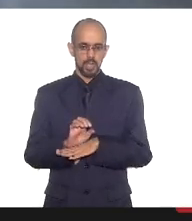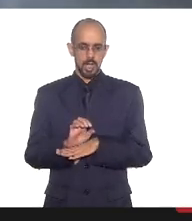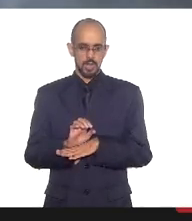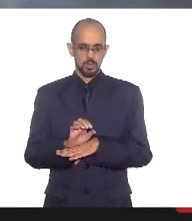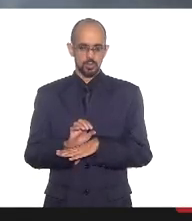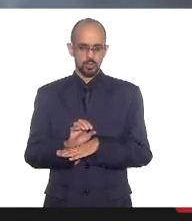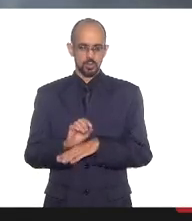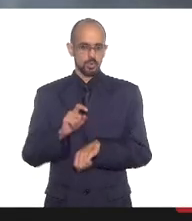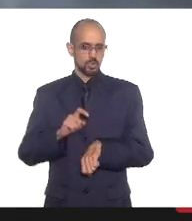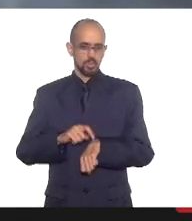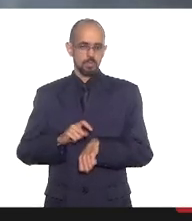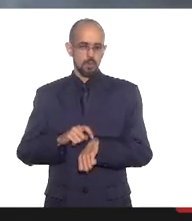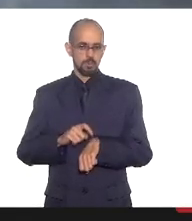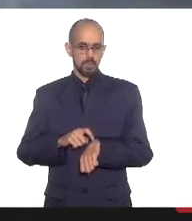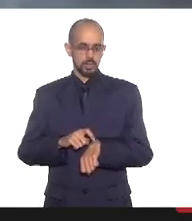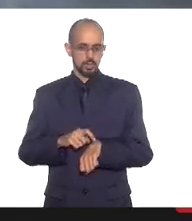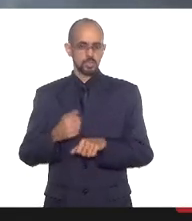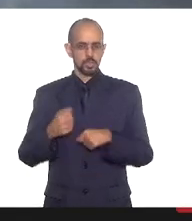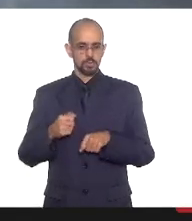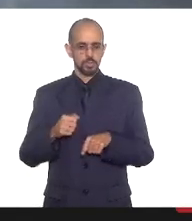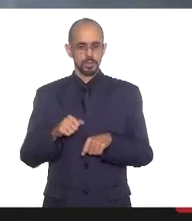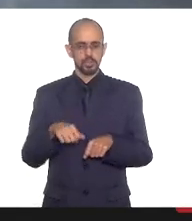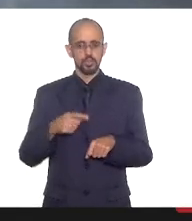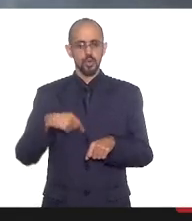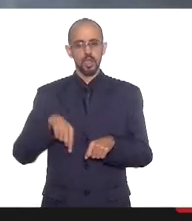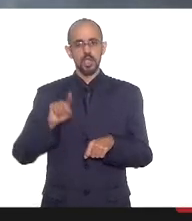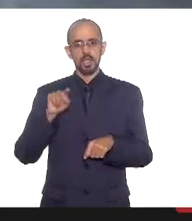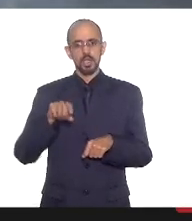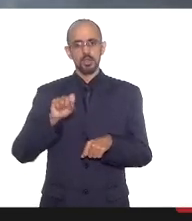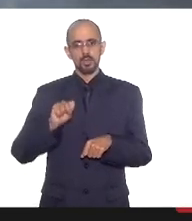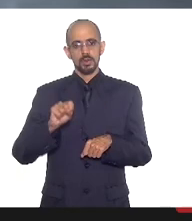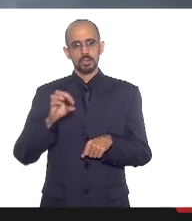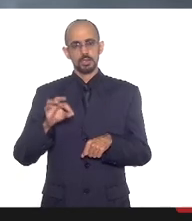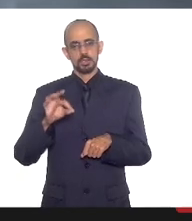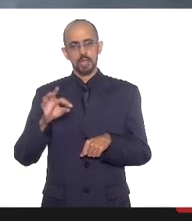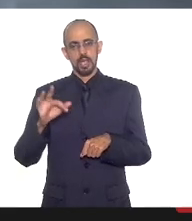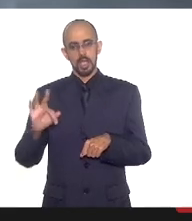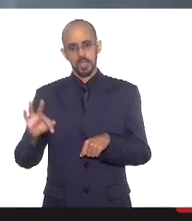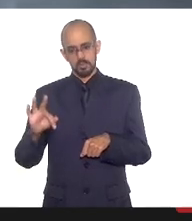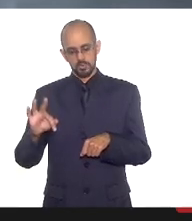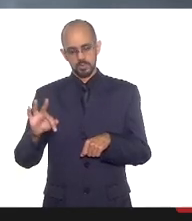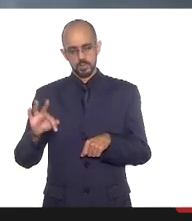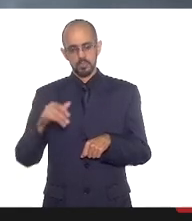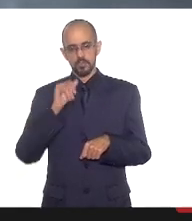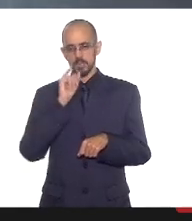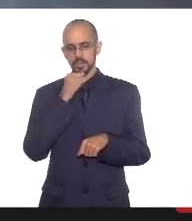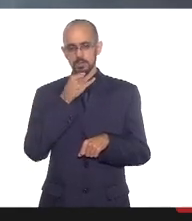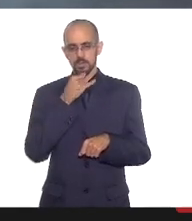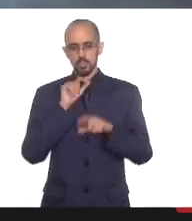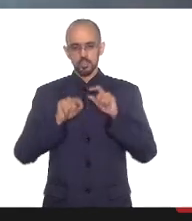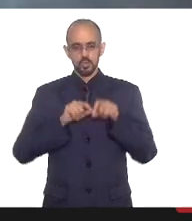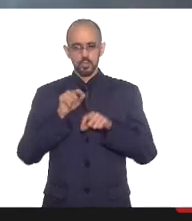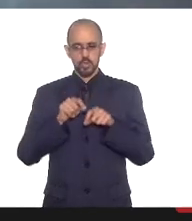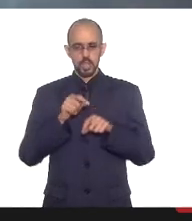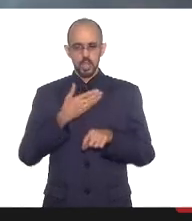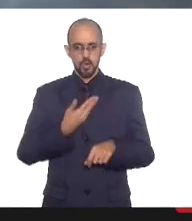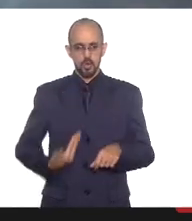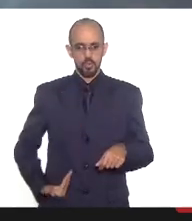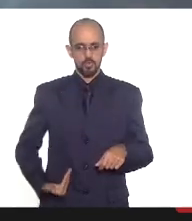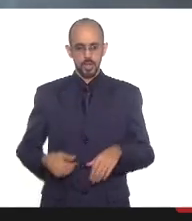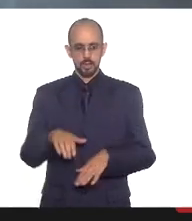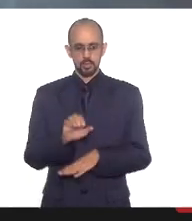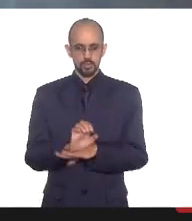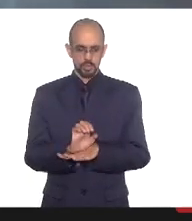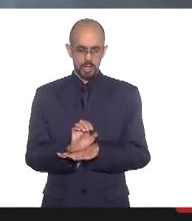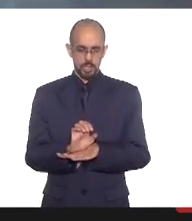pasta o homem nós sabemos que recorrer ao Supremo Tribunal Federal é que infelizmente na época o Governo do Estado do Rio de Janeiro